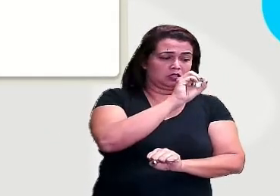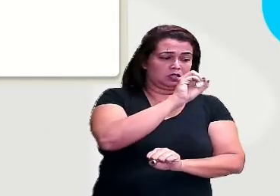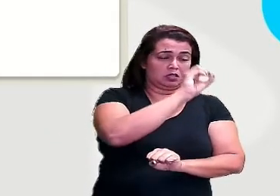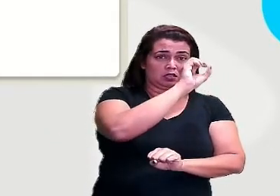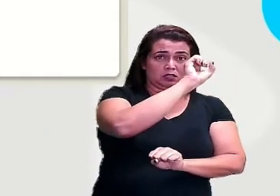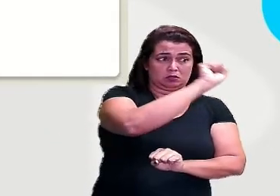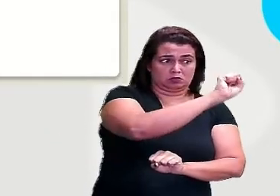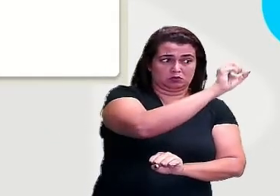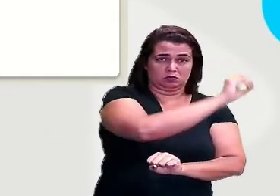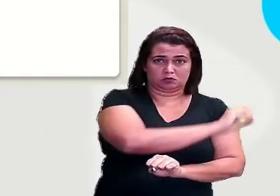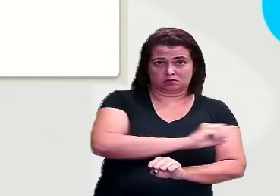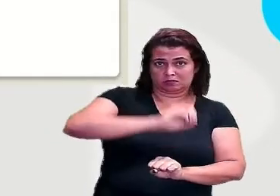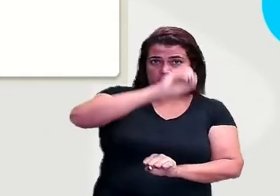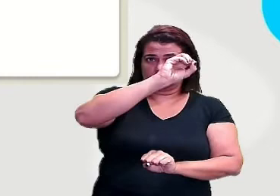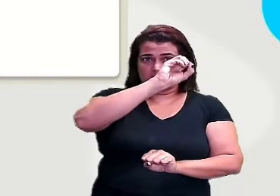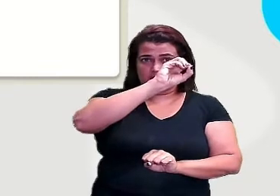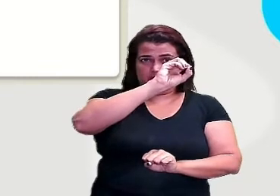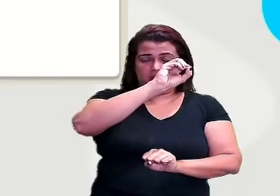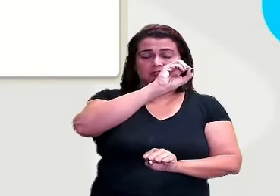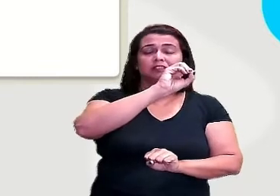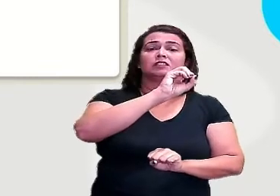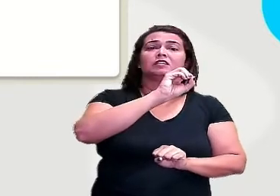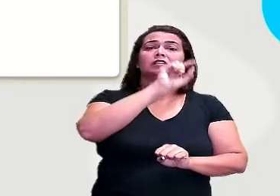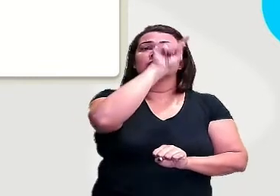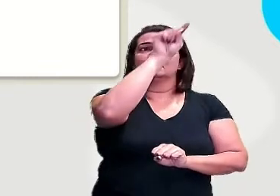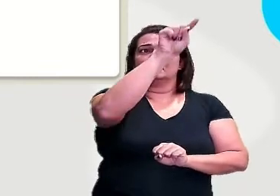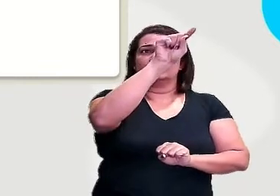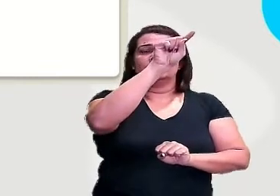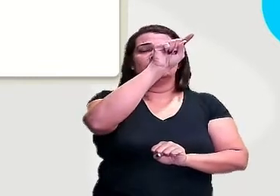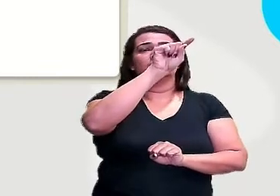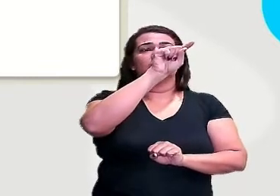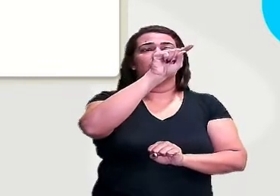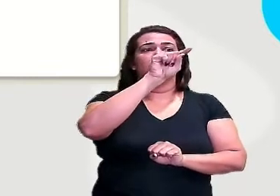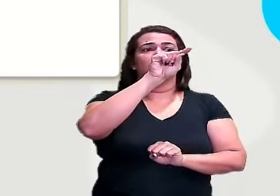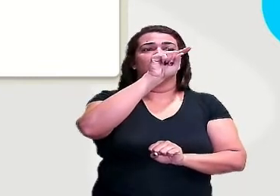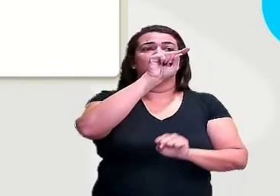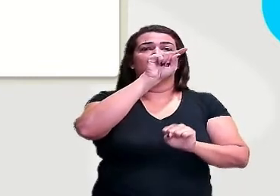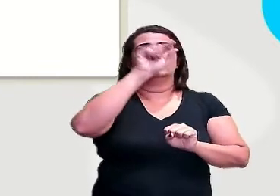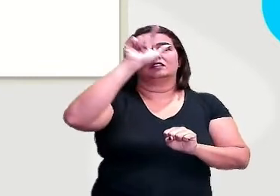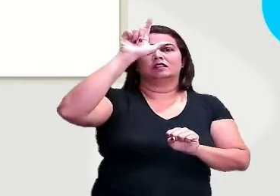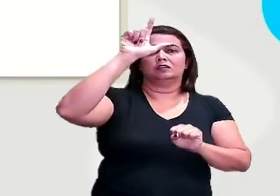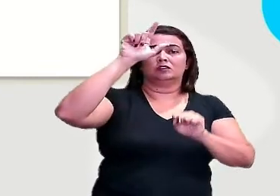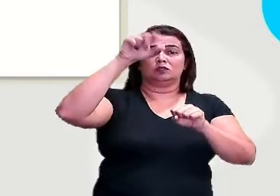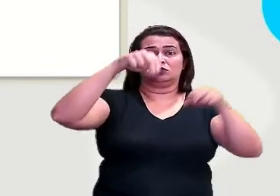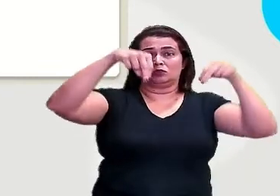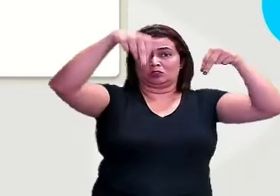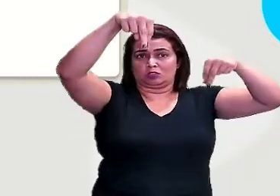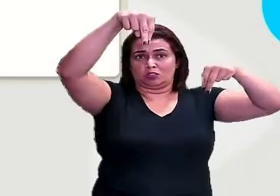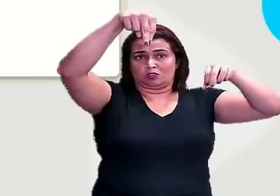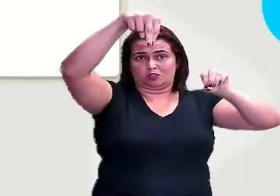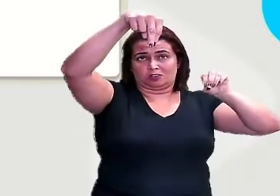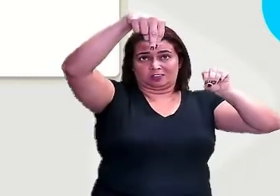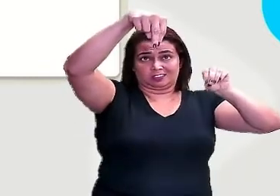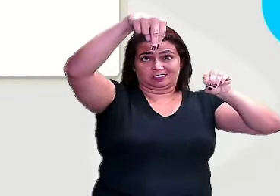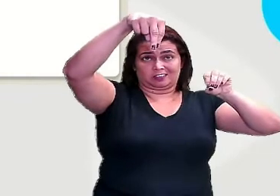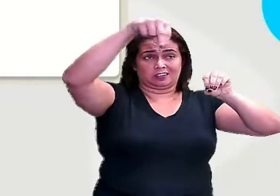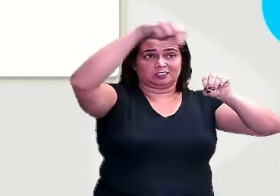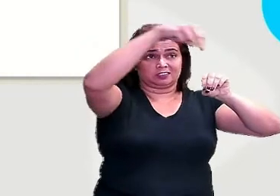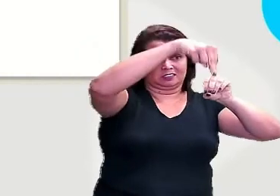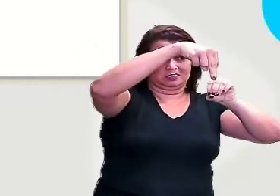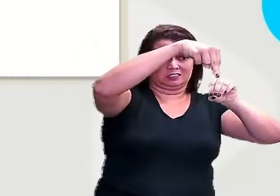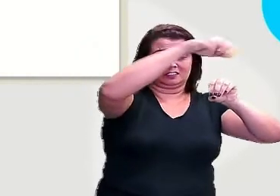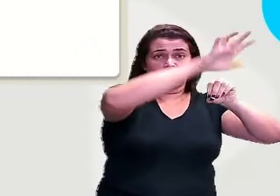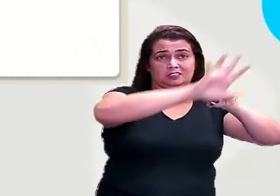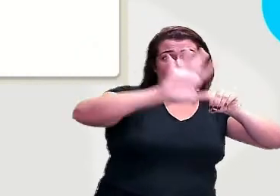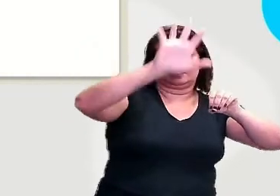sudoeste, né? Símbolo SO. E entre o oeste, o norte e o oeste, o noroeste,